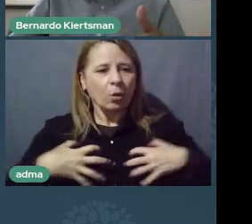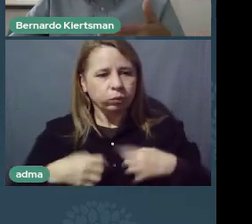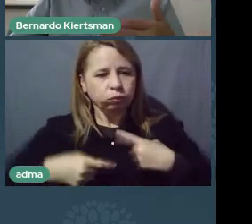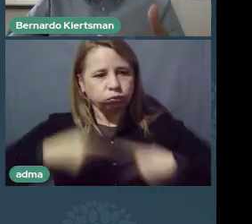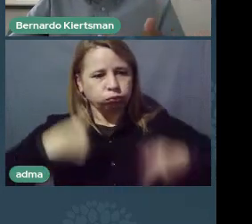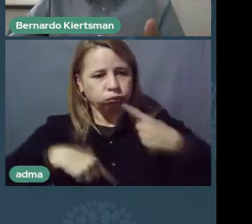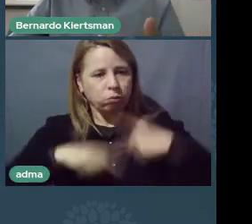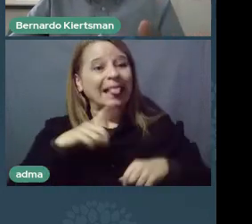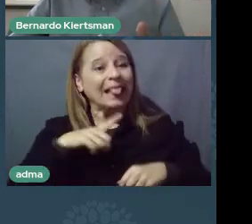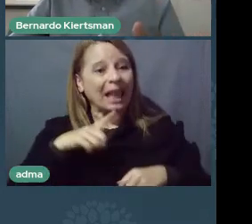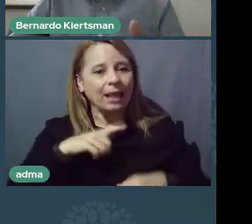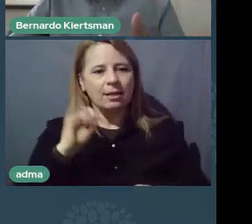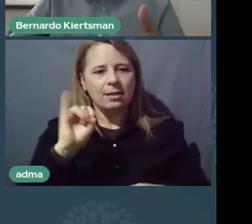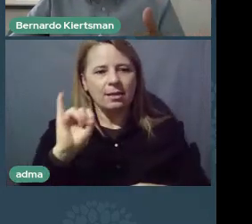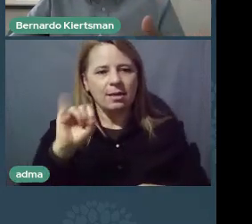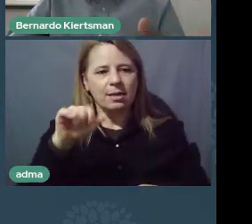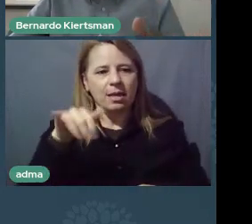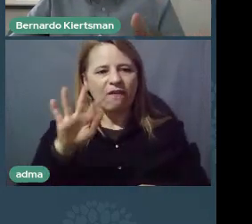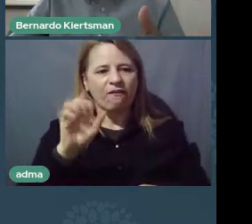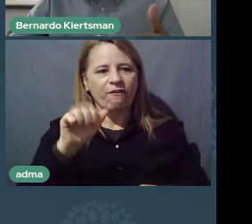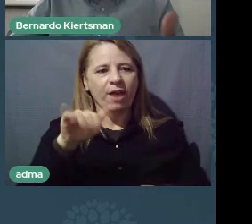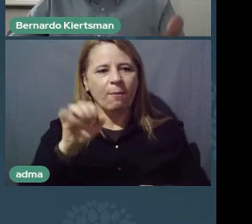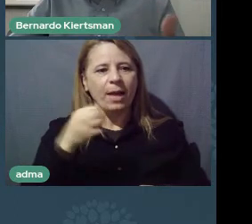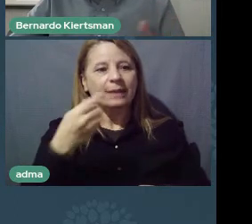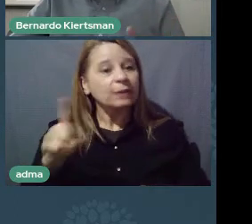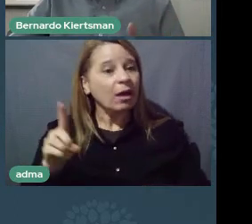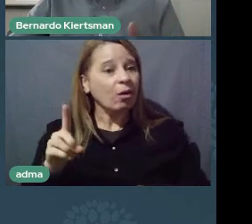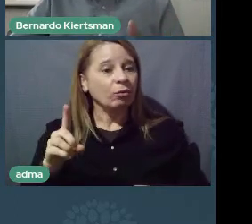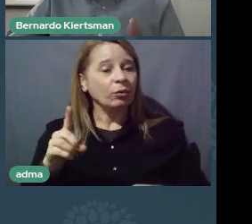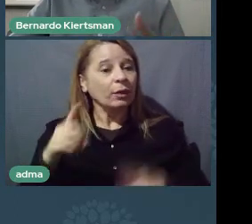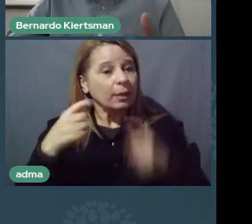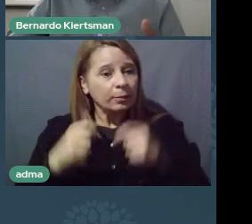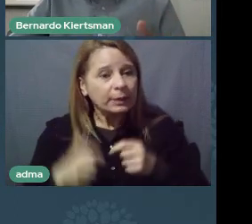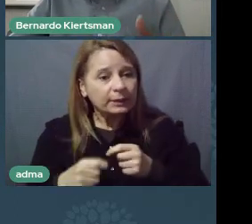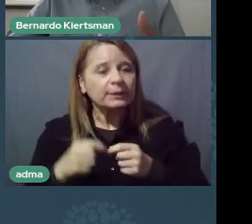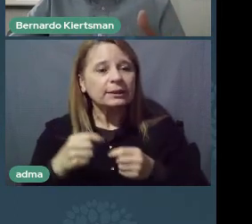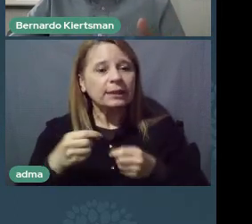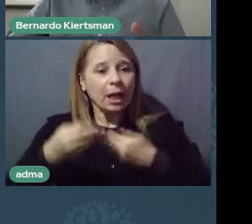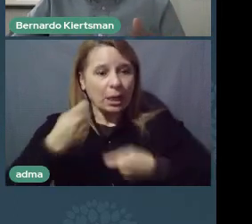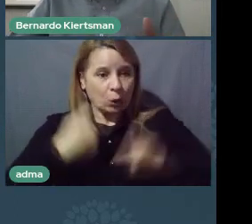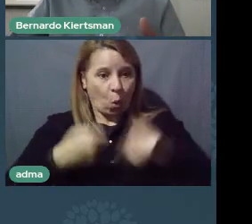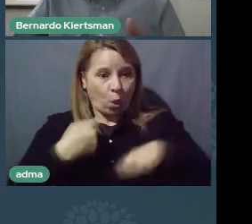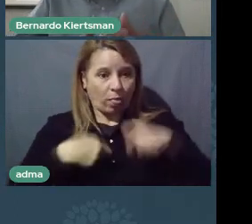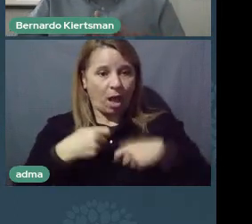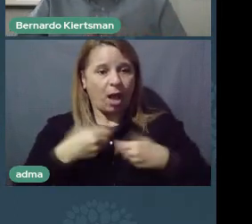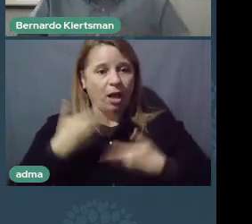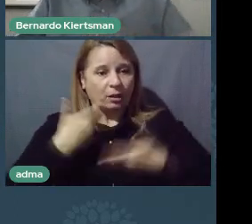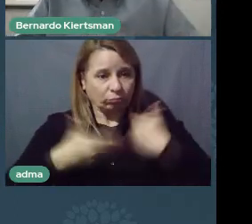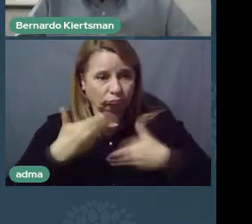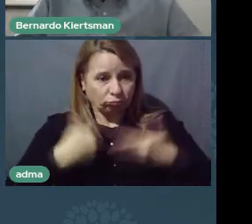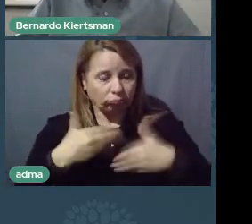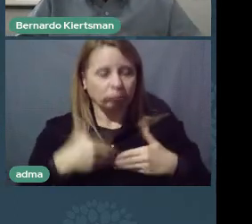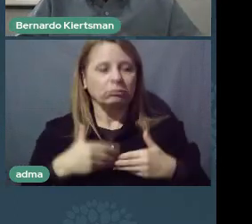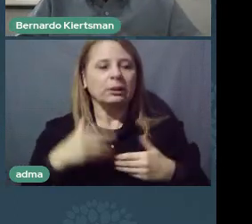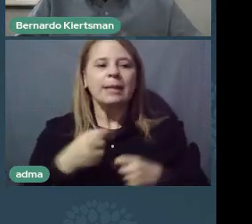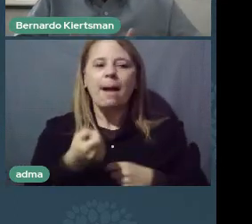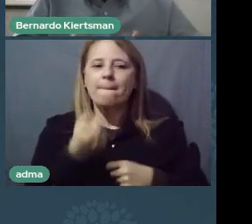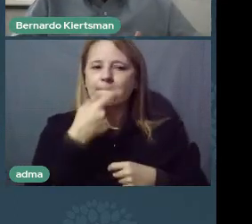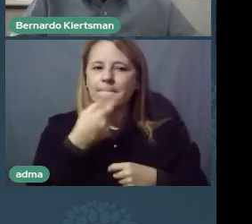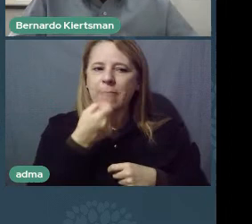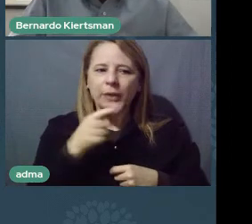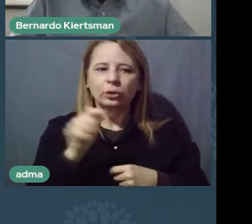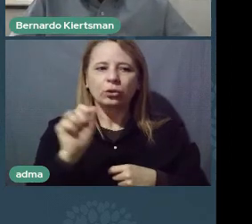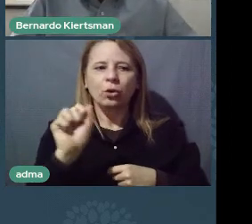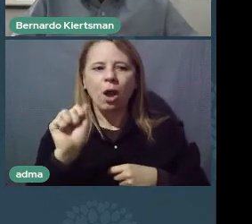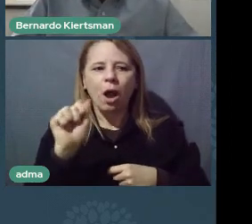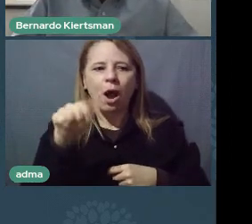você necessita de um tratamento a longo prazo, que você deve utilizar medicamentos